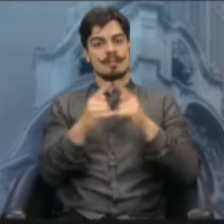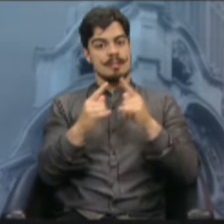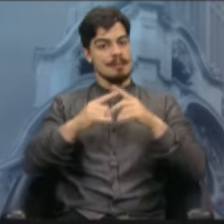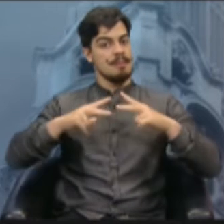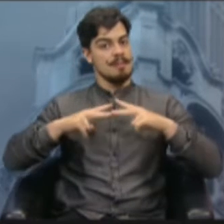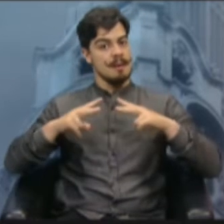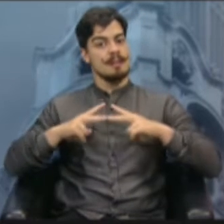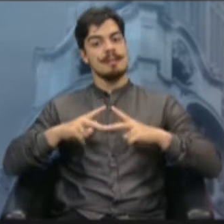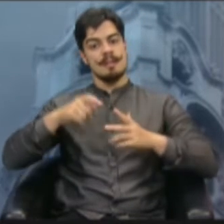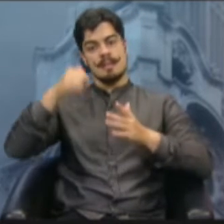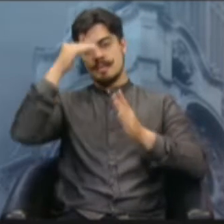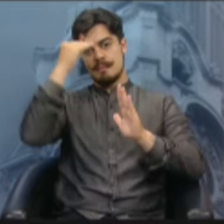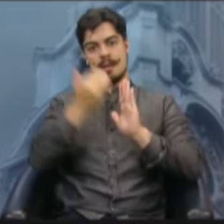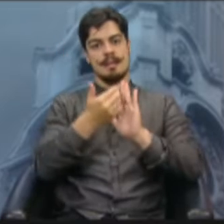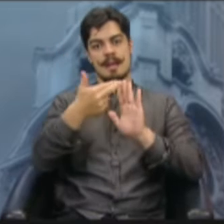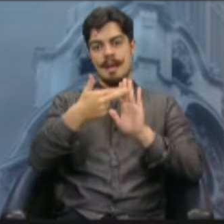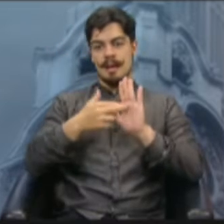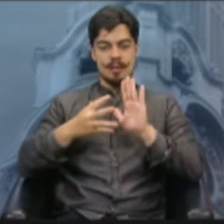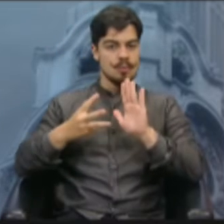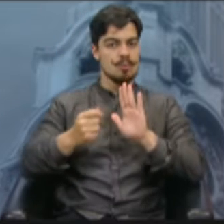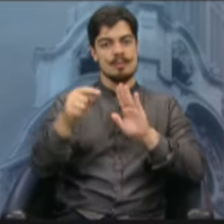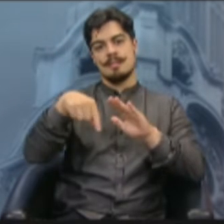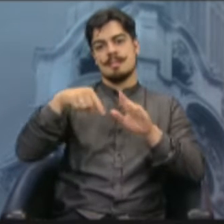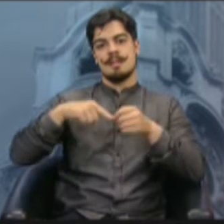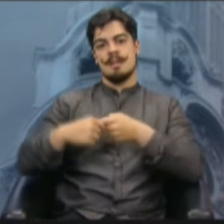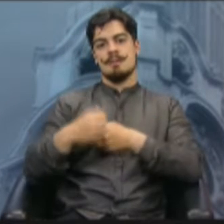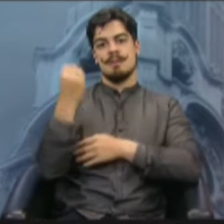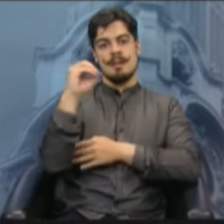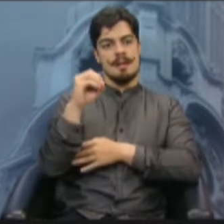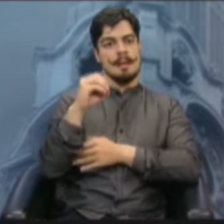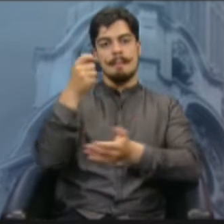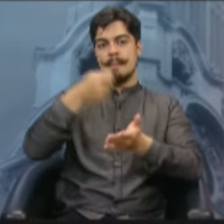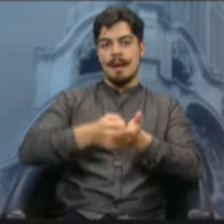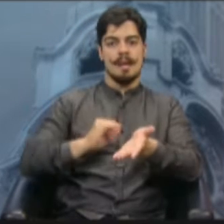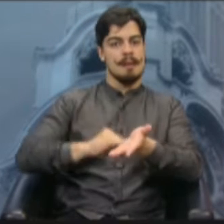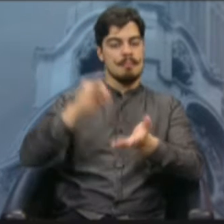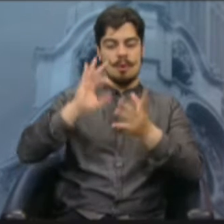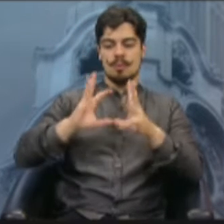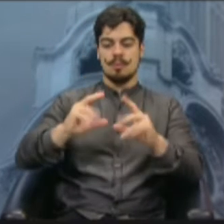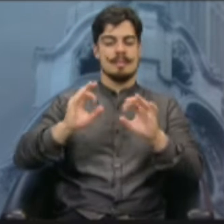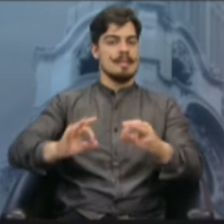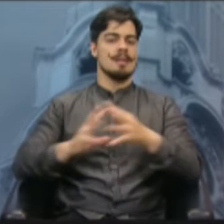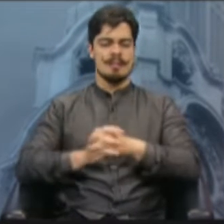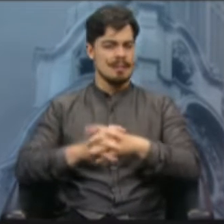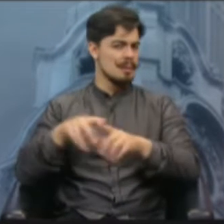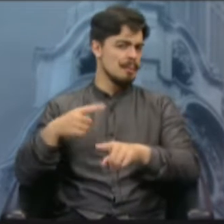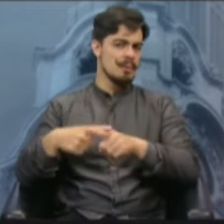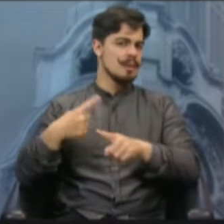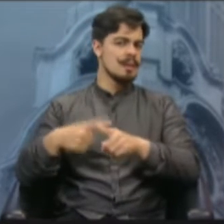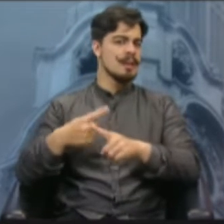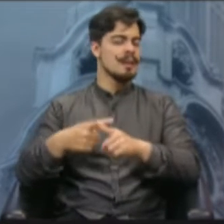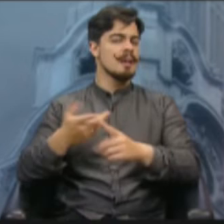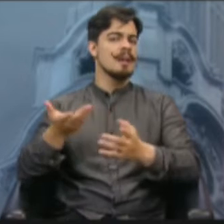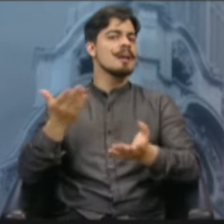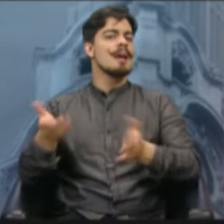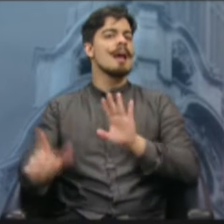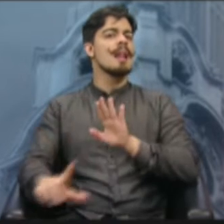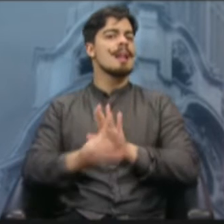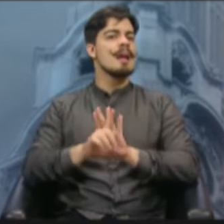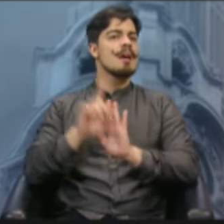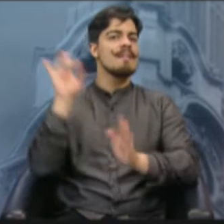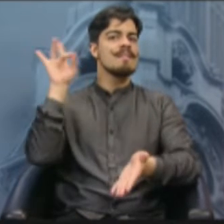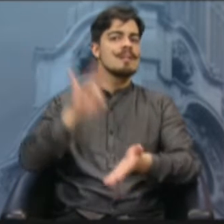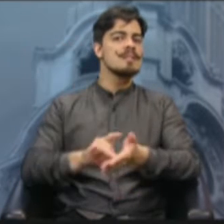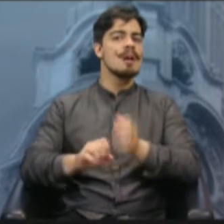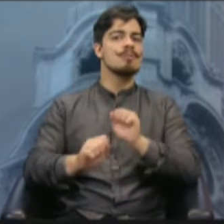Porto Alegre desde 15 de setembro de 1903, quando da sua fundação. Por que querem prever legalmente a demolição do